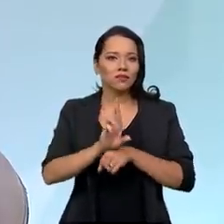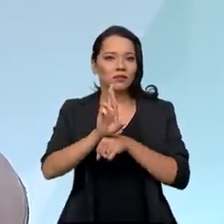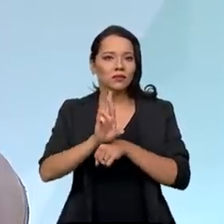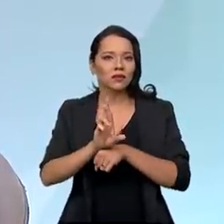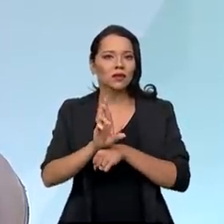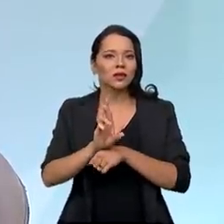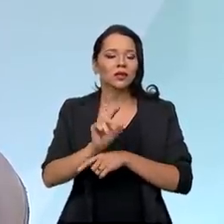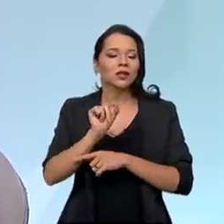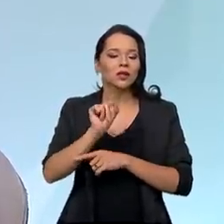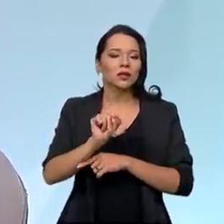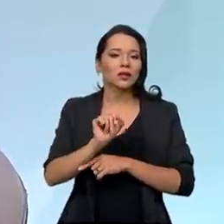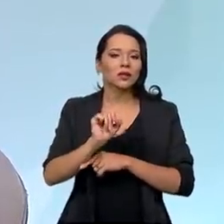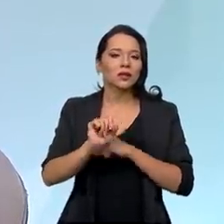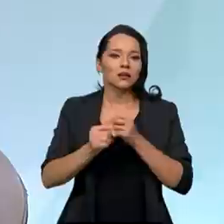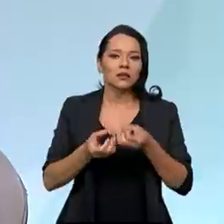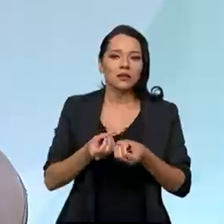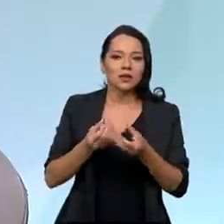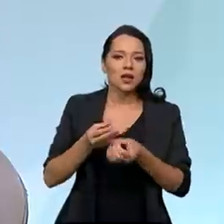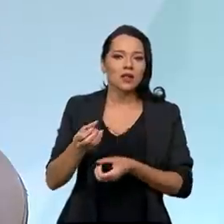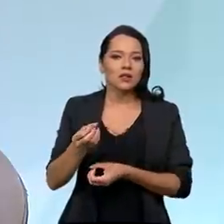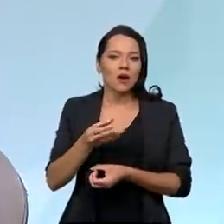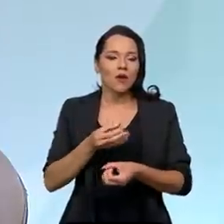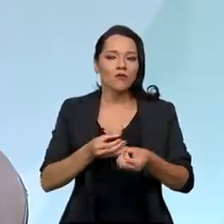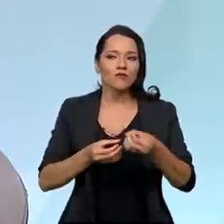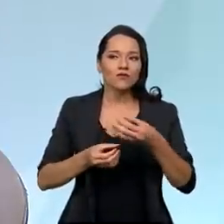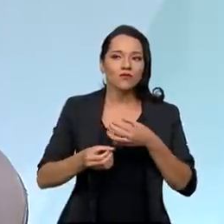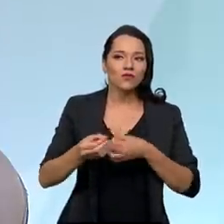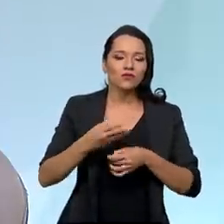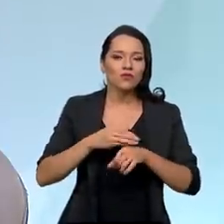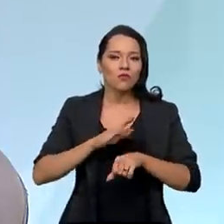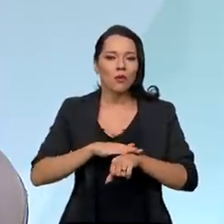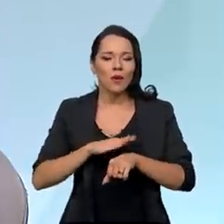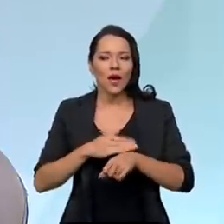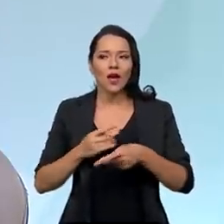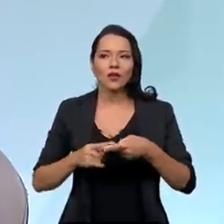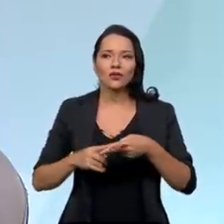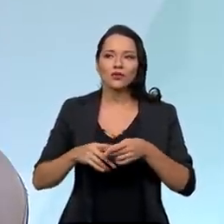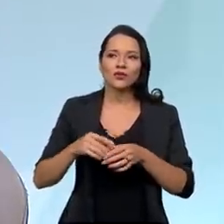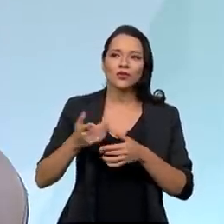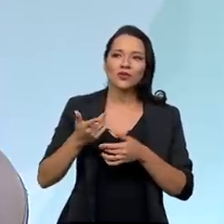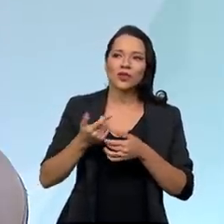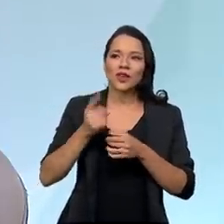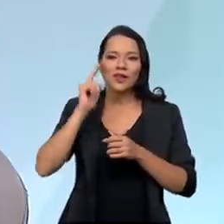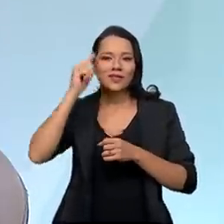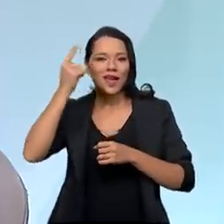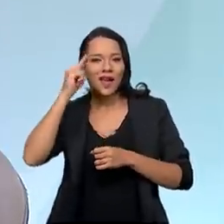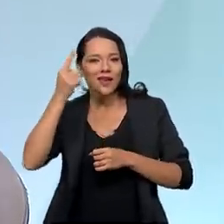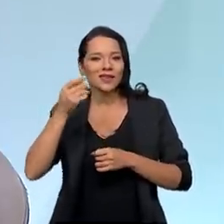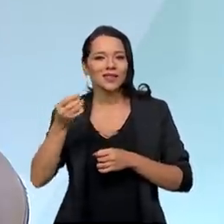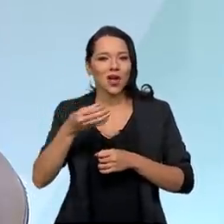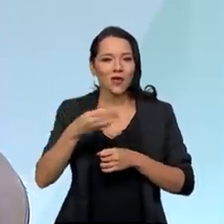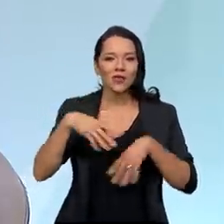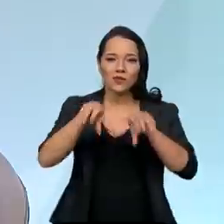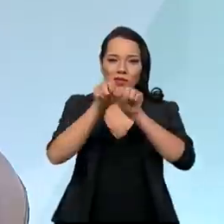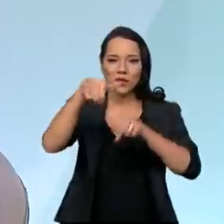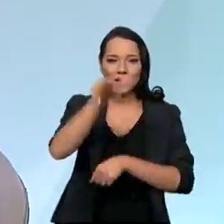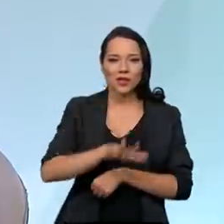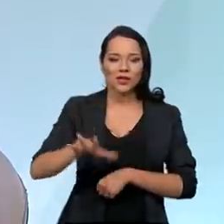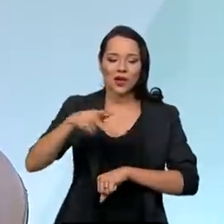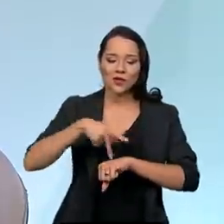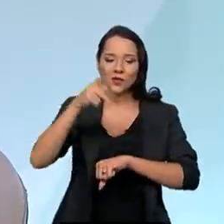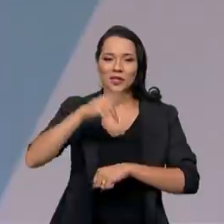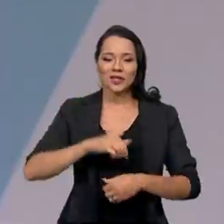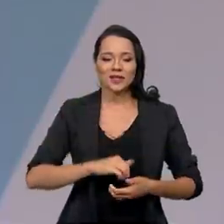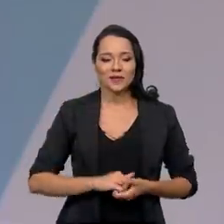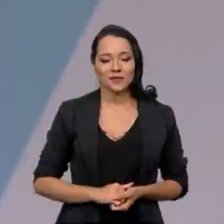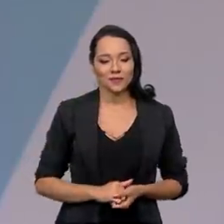que trazer novos momentos, luzes e ideias para o Sistema Nacional de